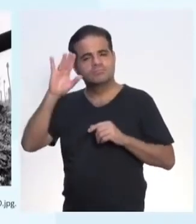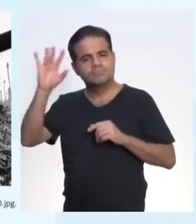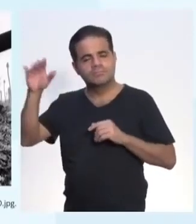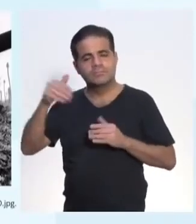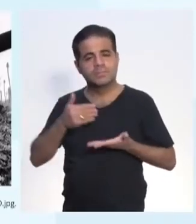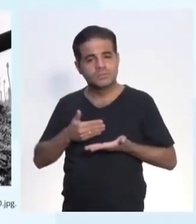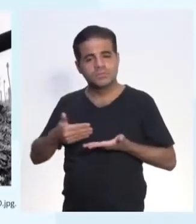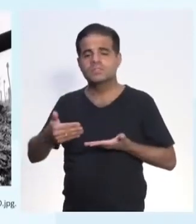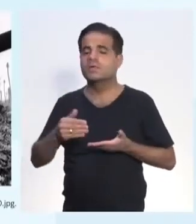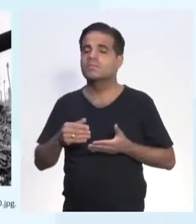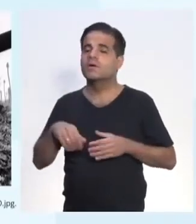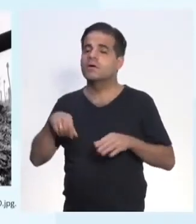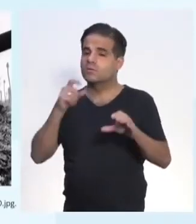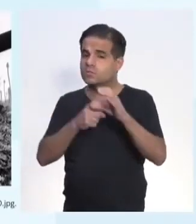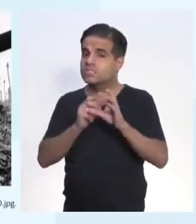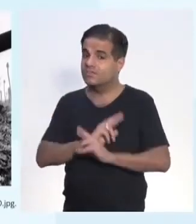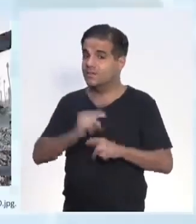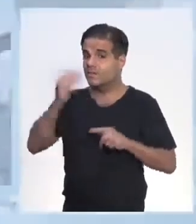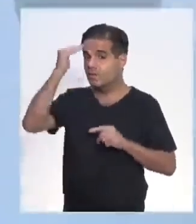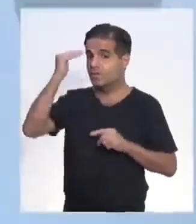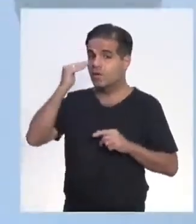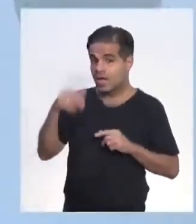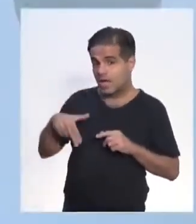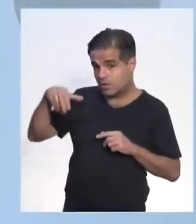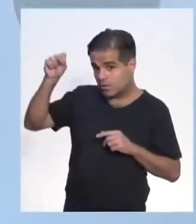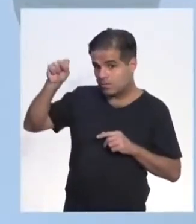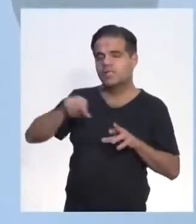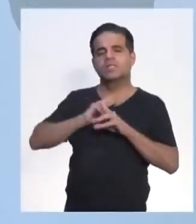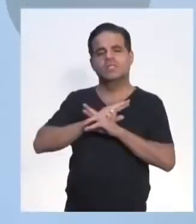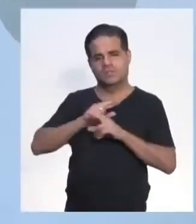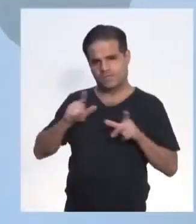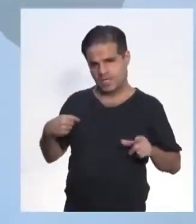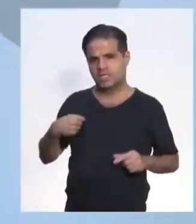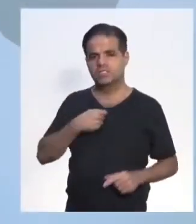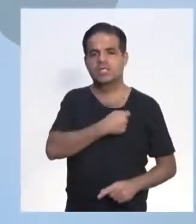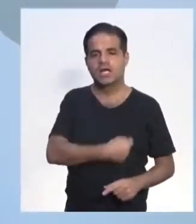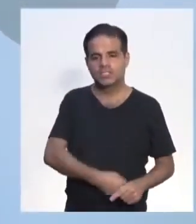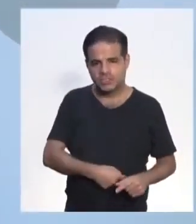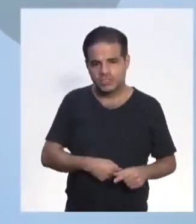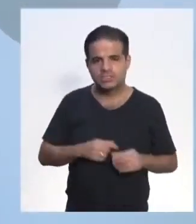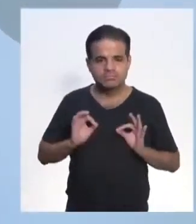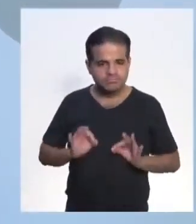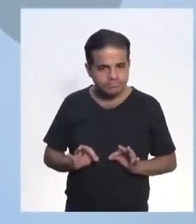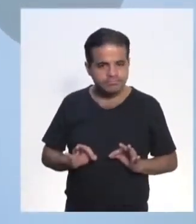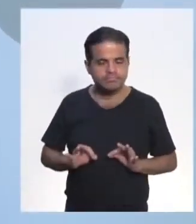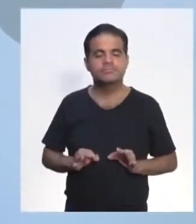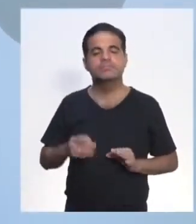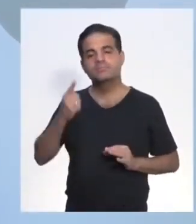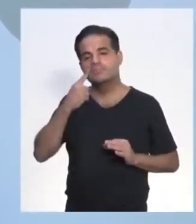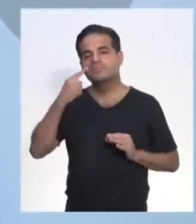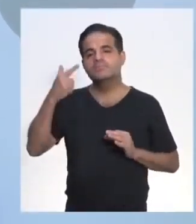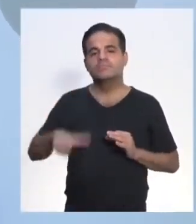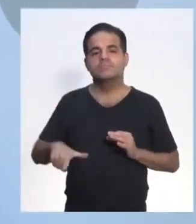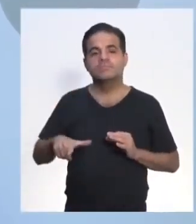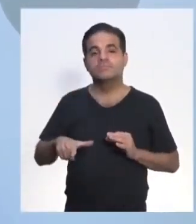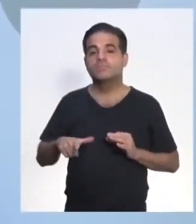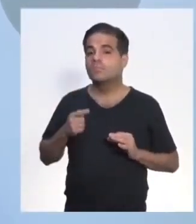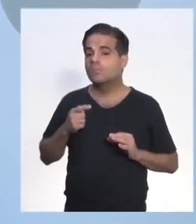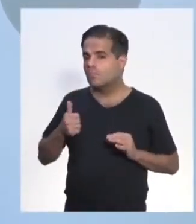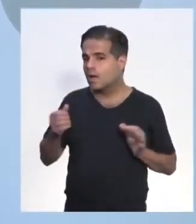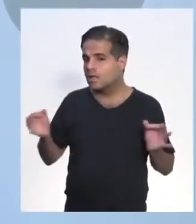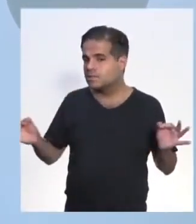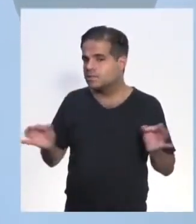comunista, diferente da Coreia do Norte, diferente da China. Ok? Vamos lá, gente. Já